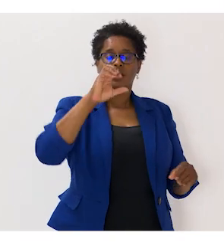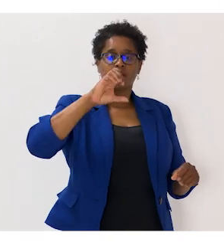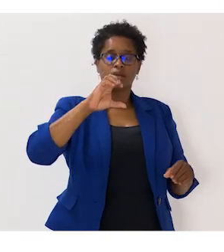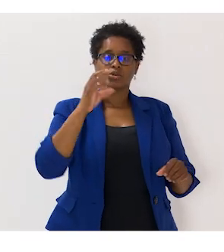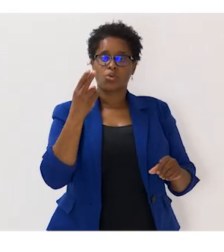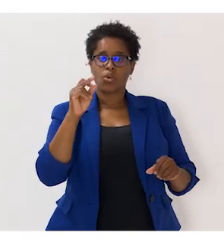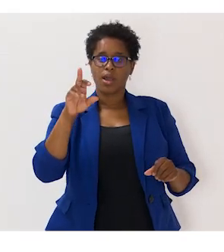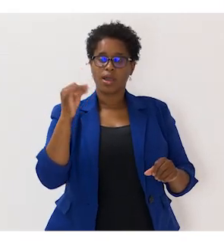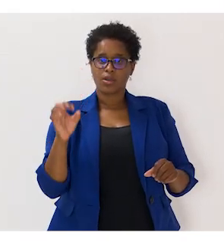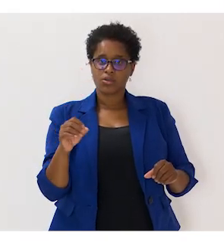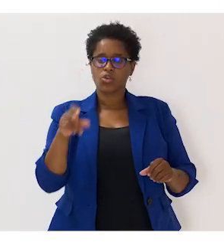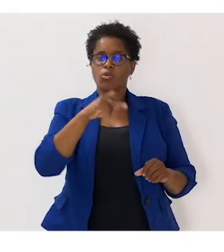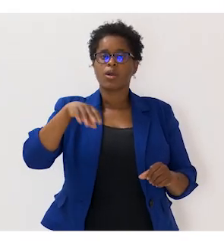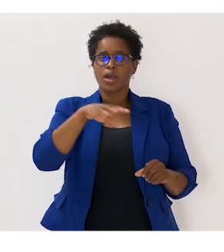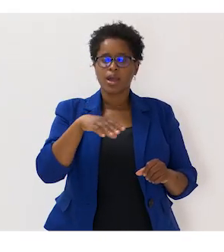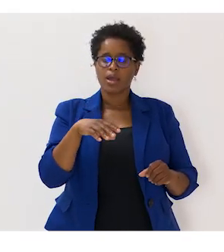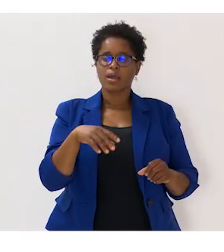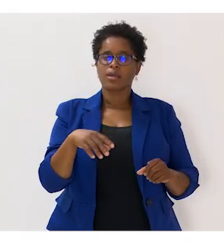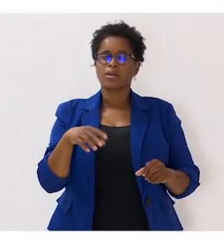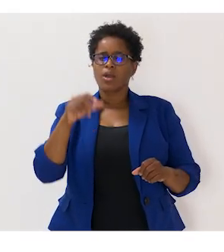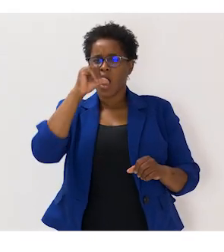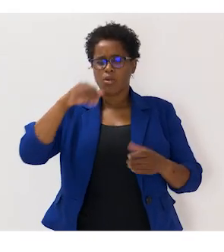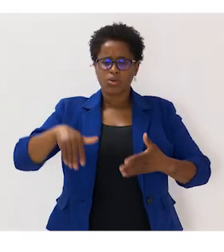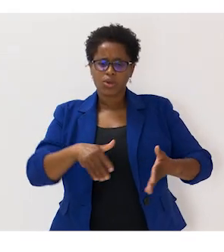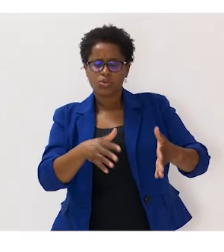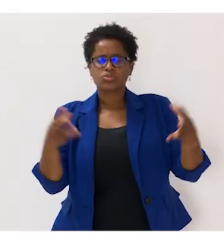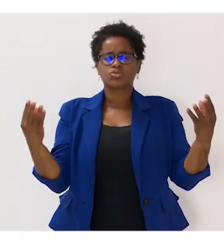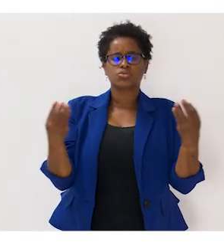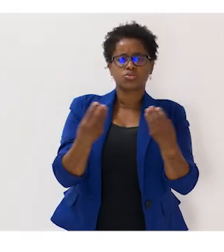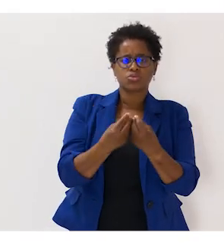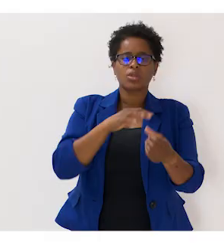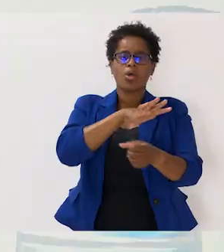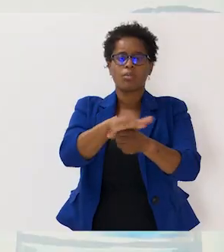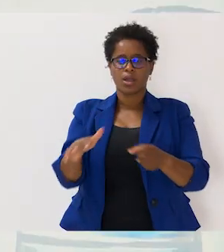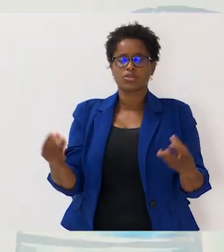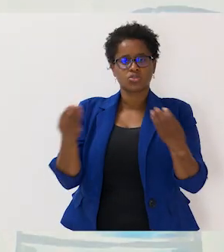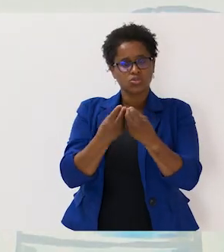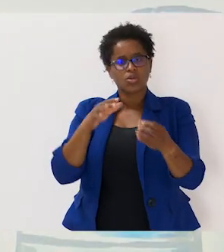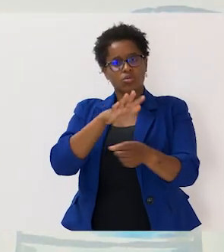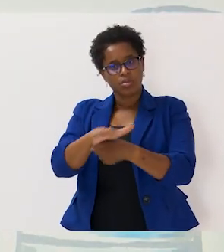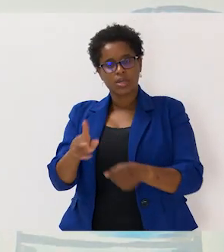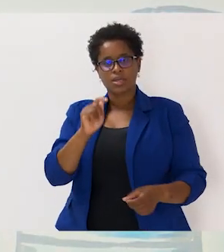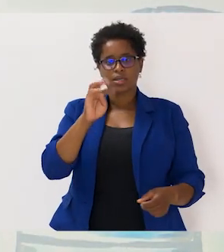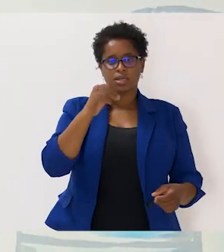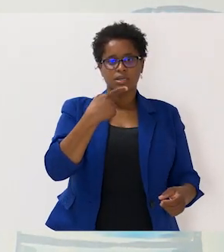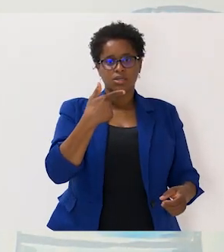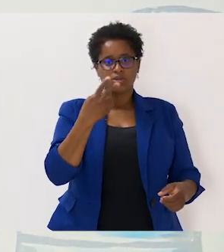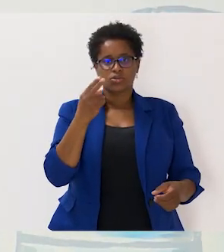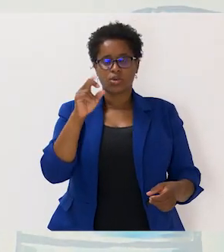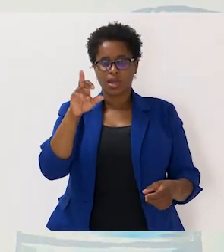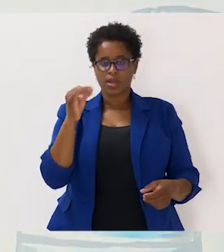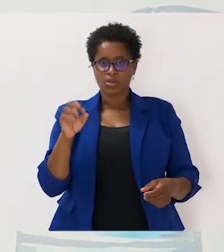área ao longo da costa onde um rio se junta ao mar. No estuário nós encontramos